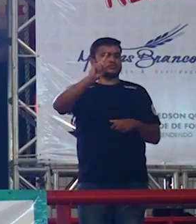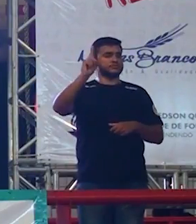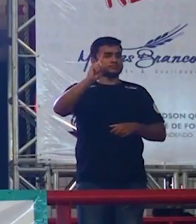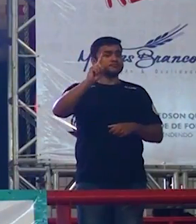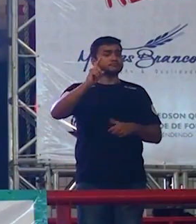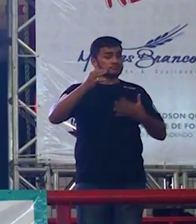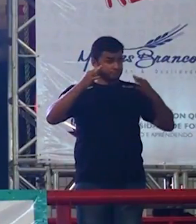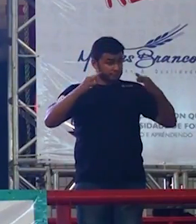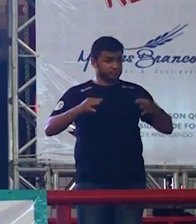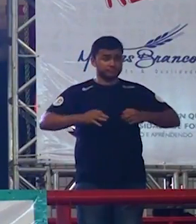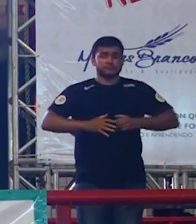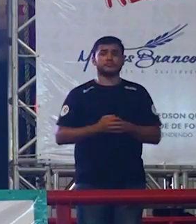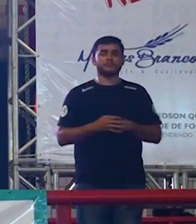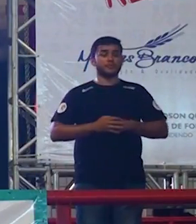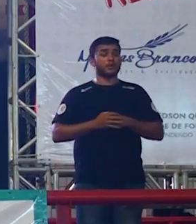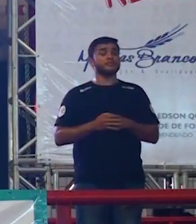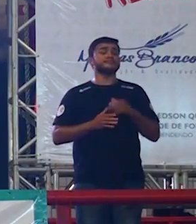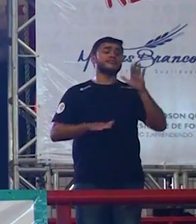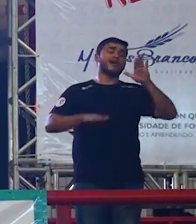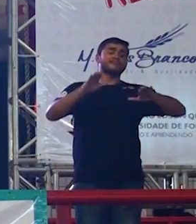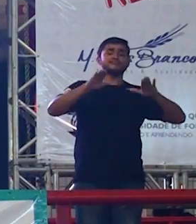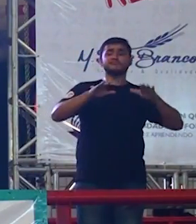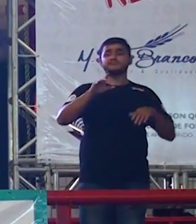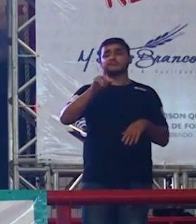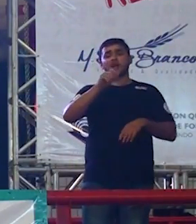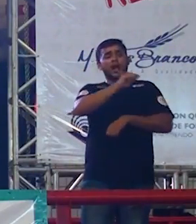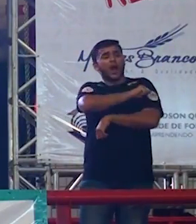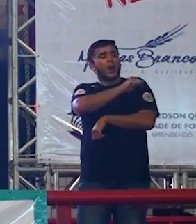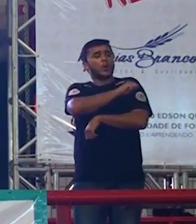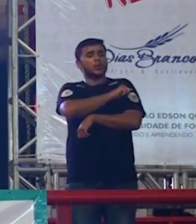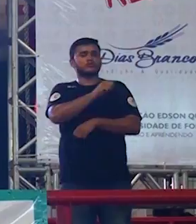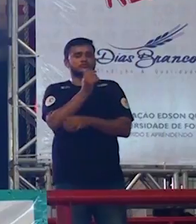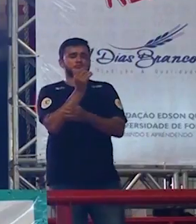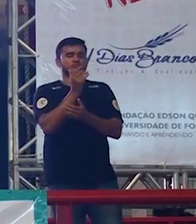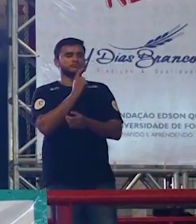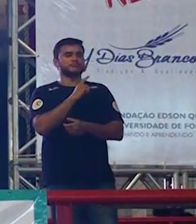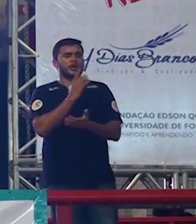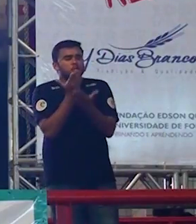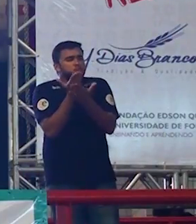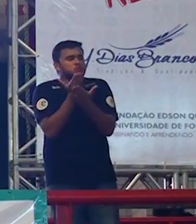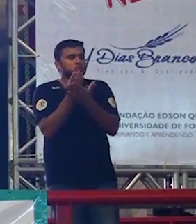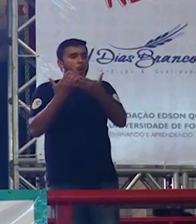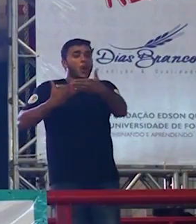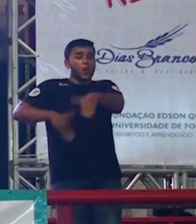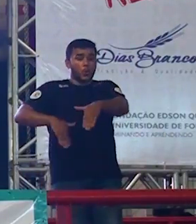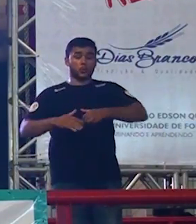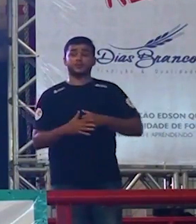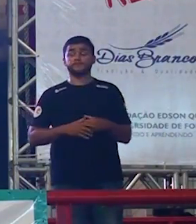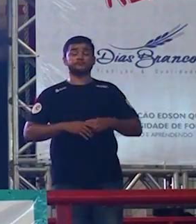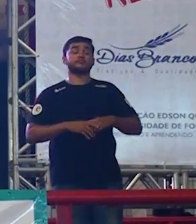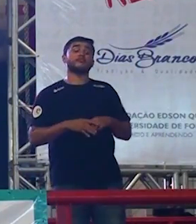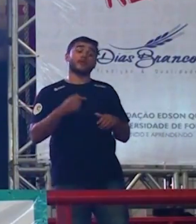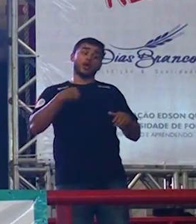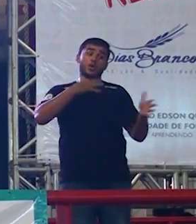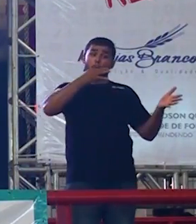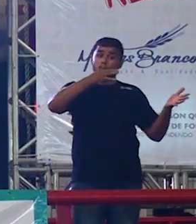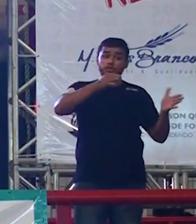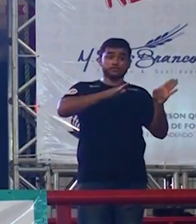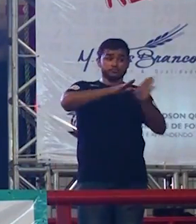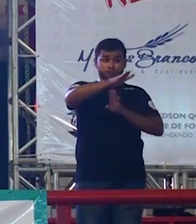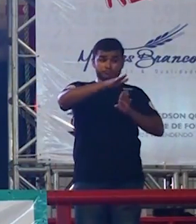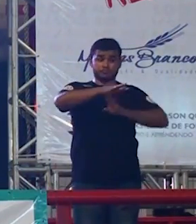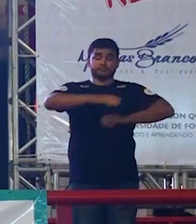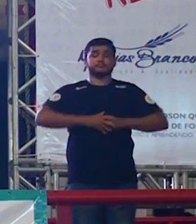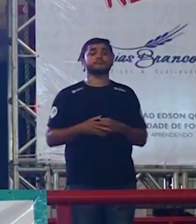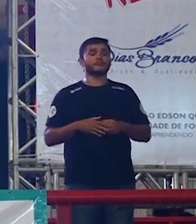Olha, às vezes muitos alunos se preparam para concursos públicos, eu falo isso. No ano